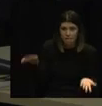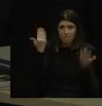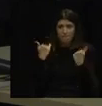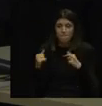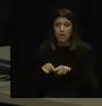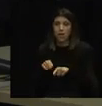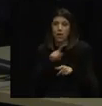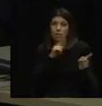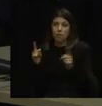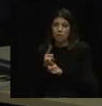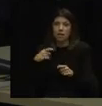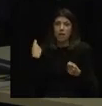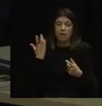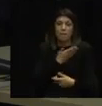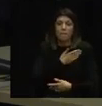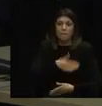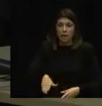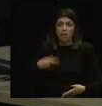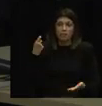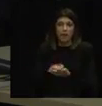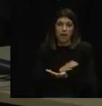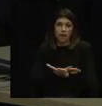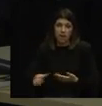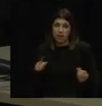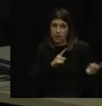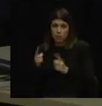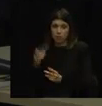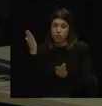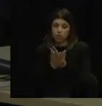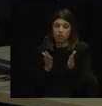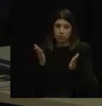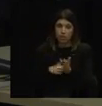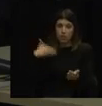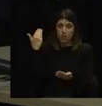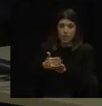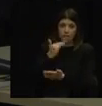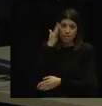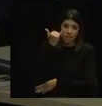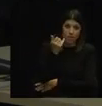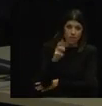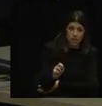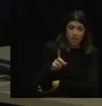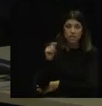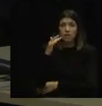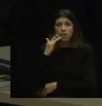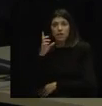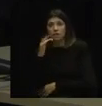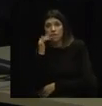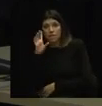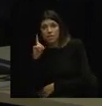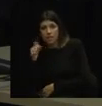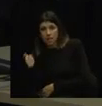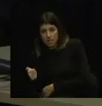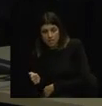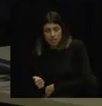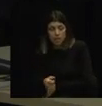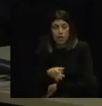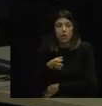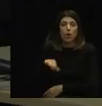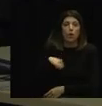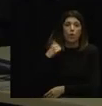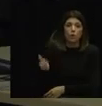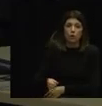instituição de passes gratuitos nos transportes públicos para estudantes até aos 23 anos e maiores de 65. O PF